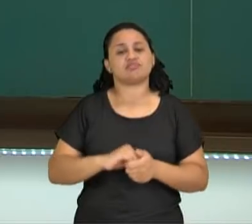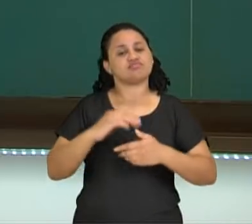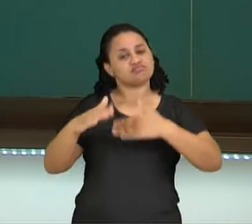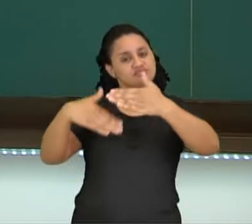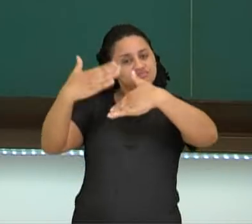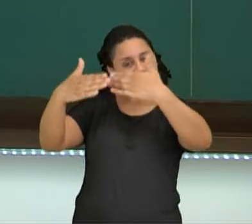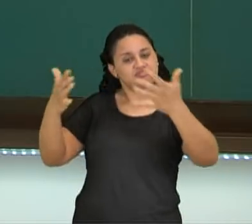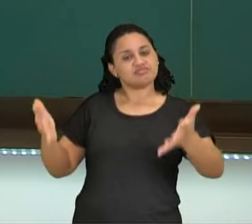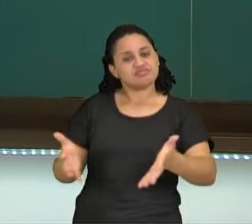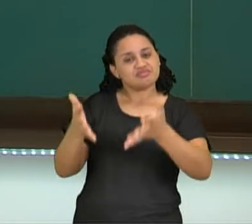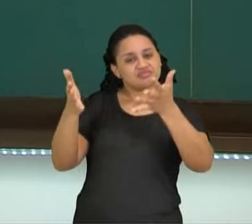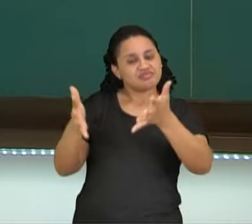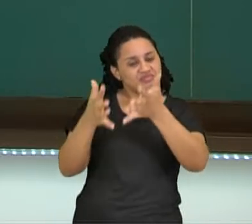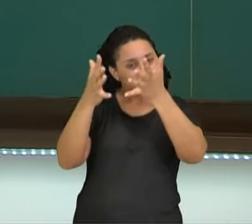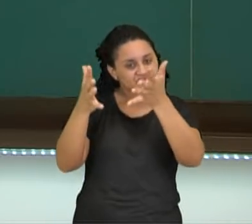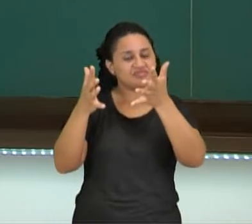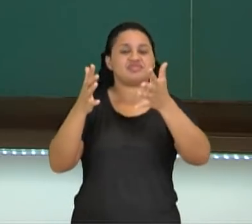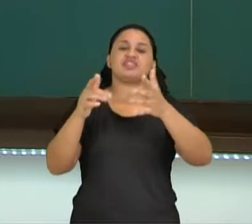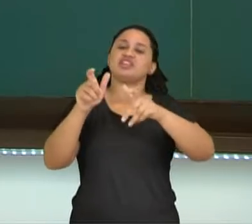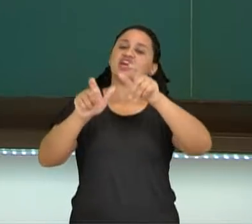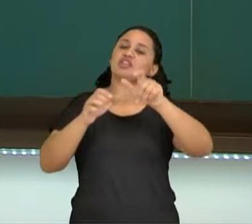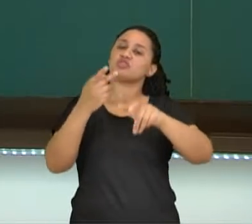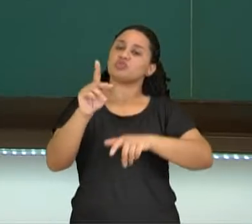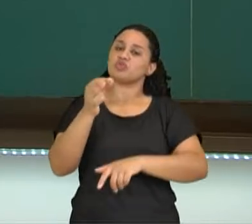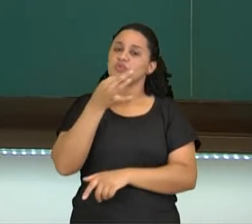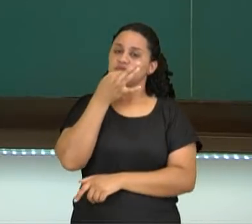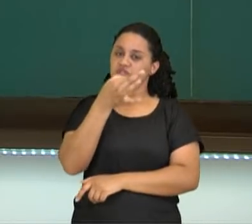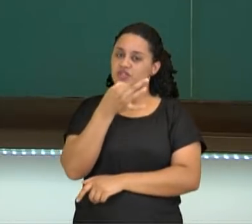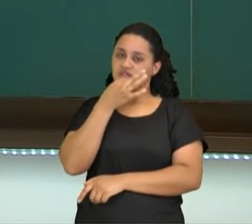construindo, edificando a sua opinião.